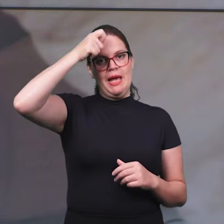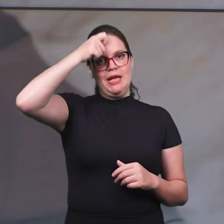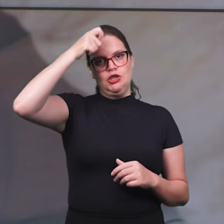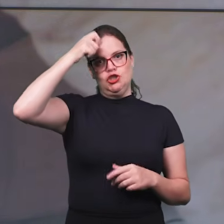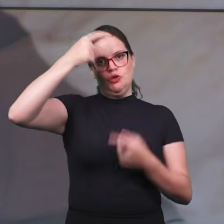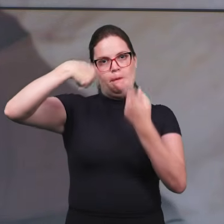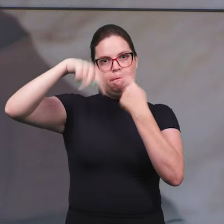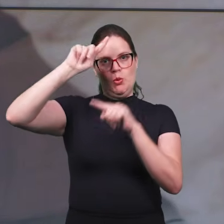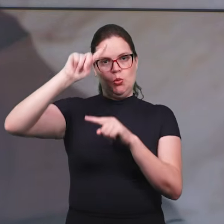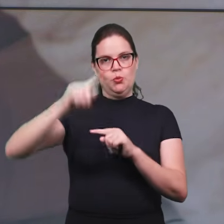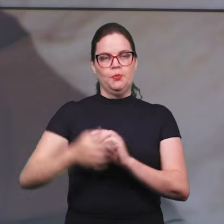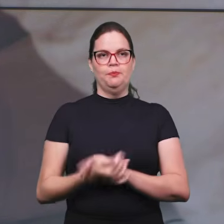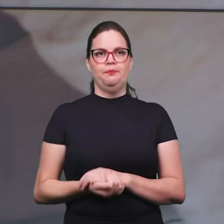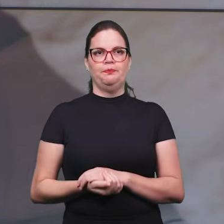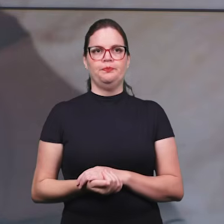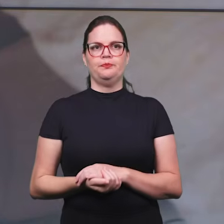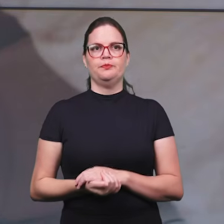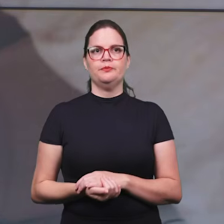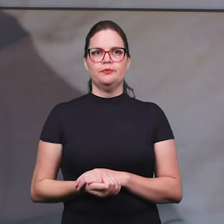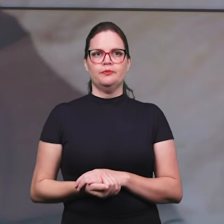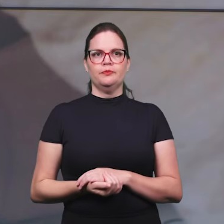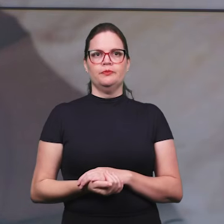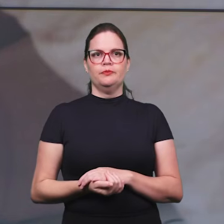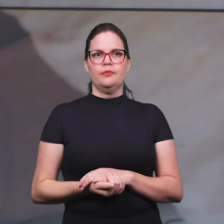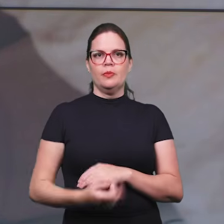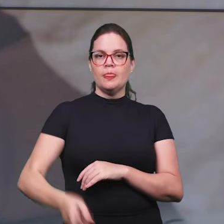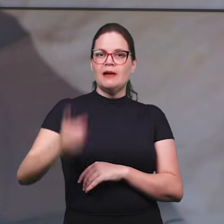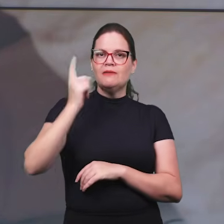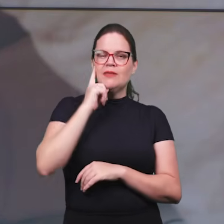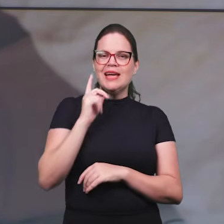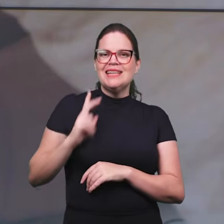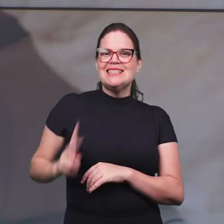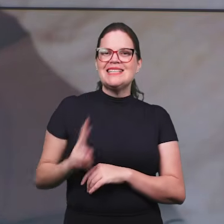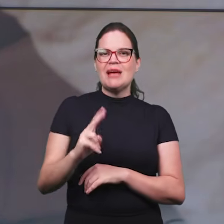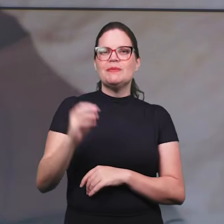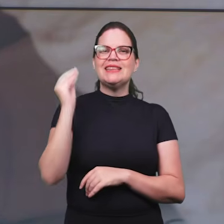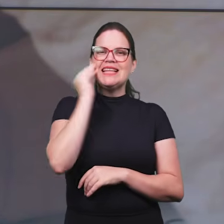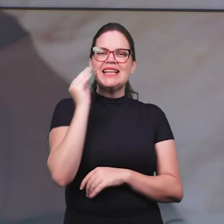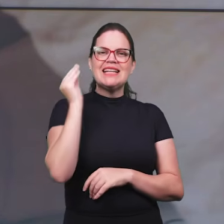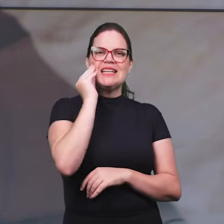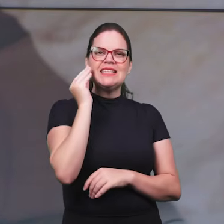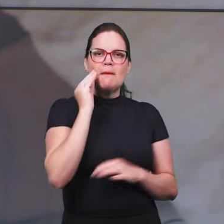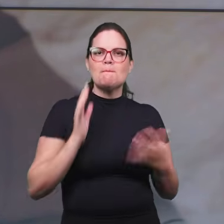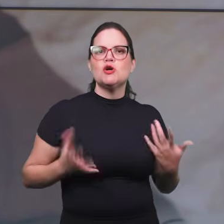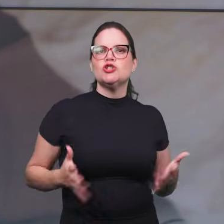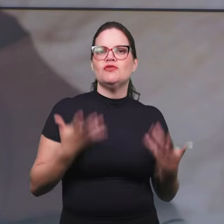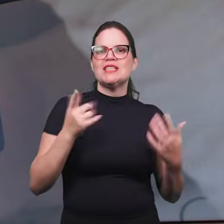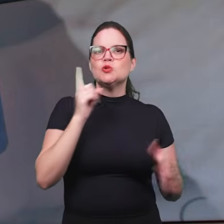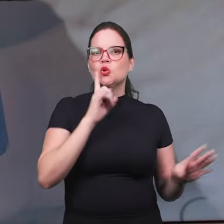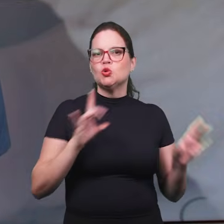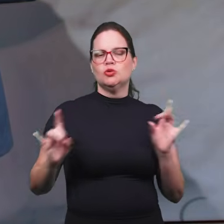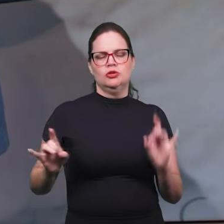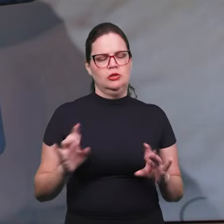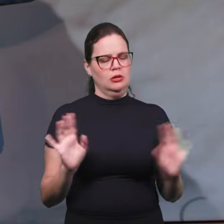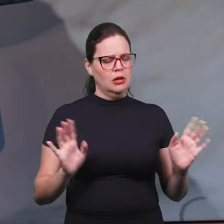de mentalidade. Parar de buscar motivação constante. A motivação, ela é importante.